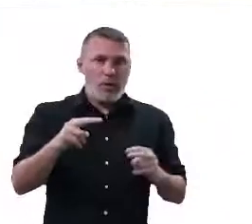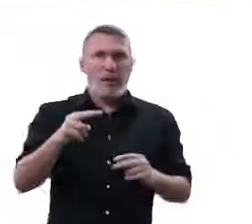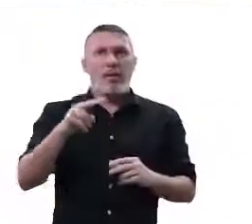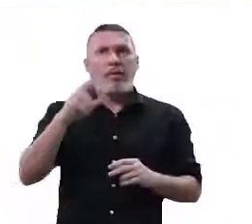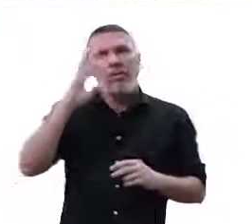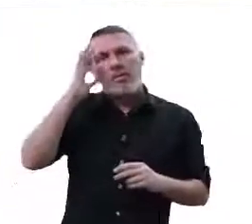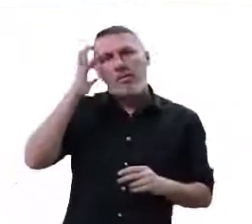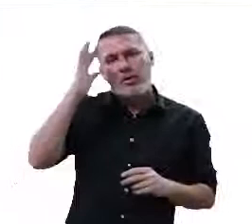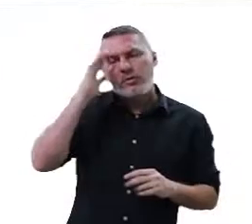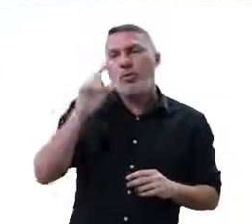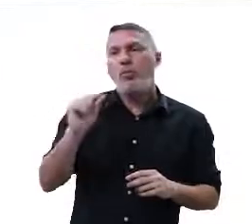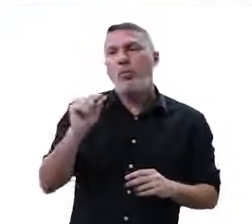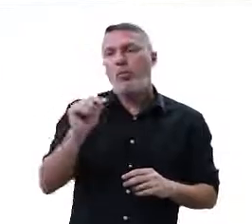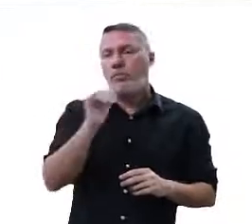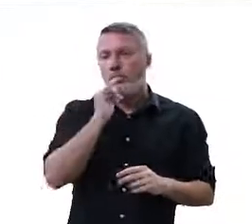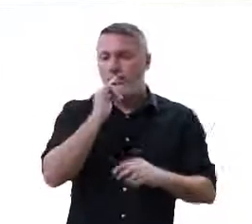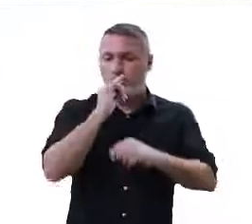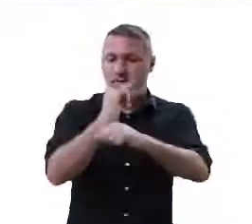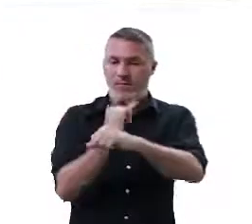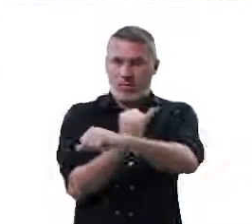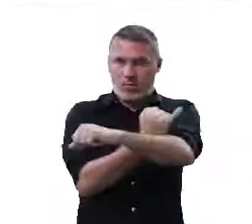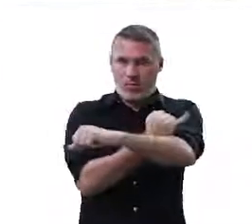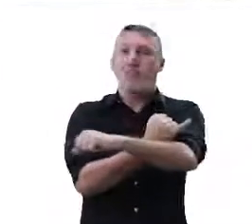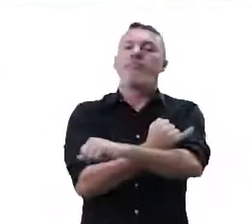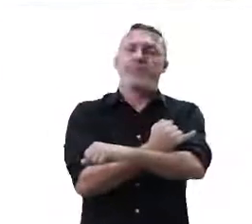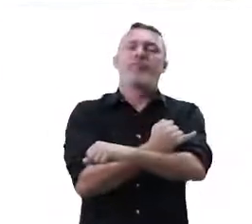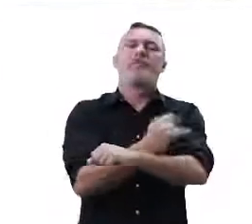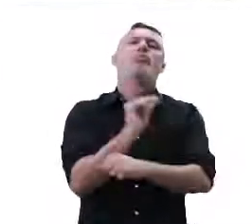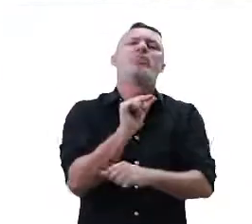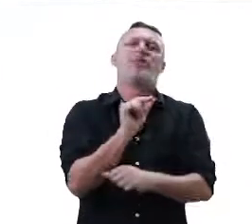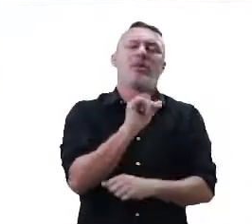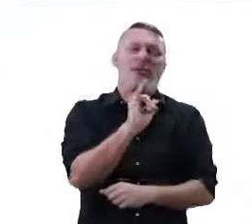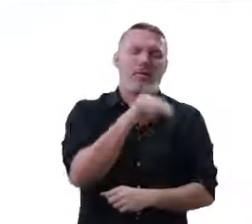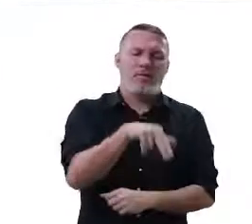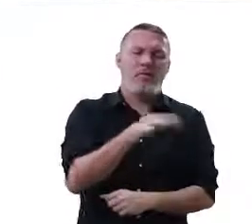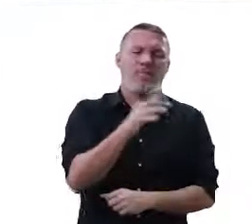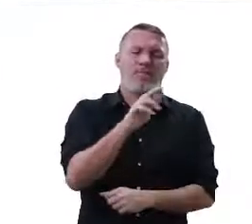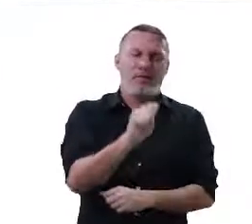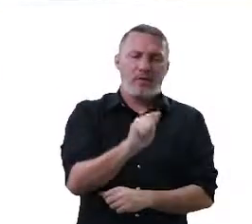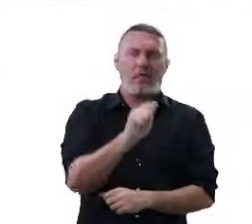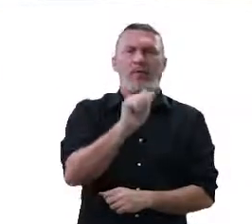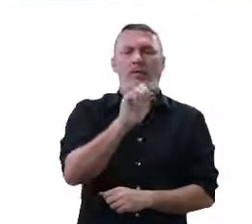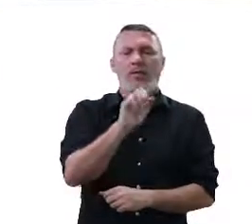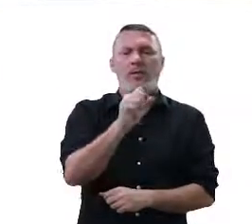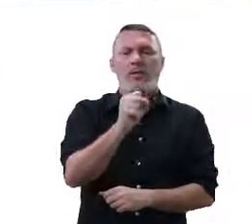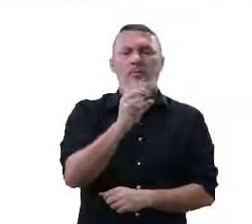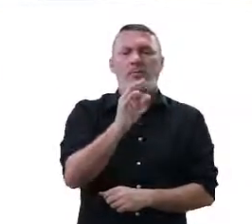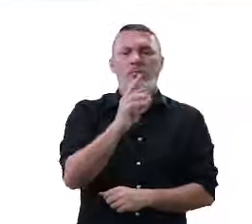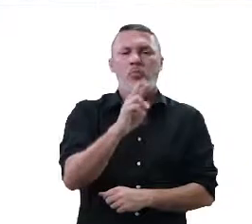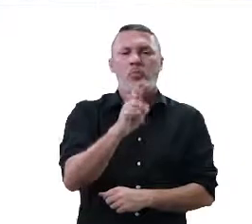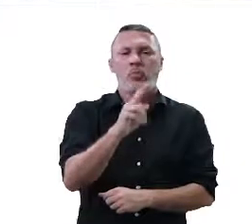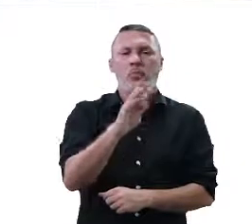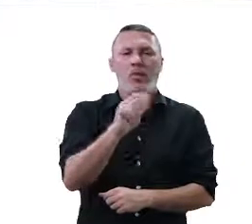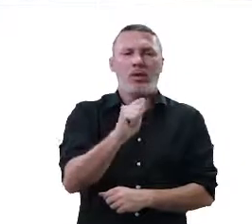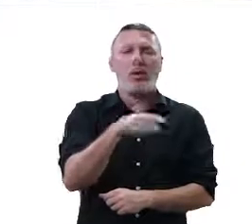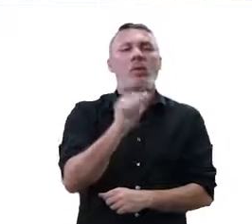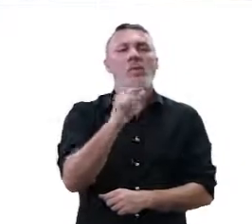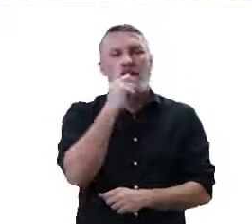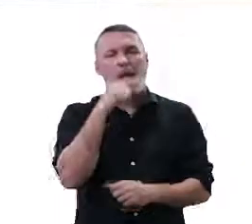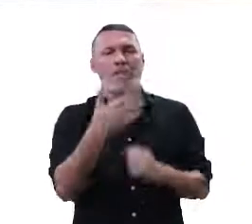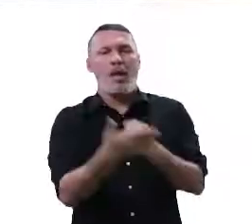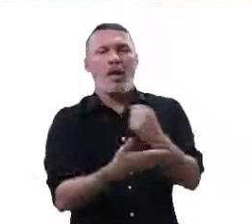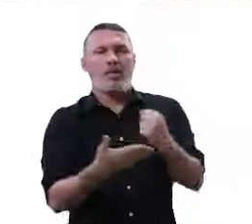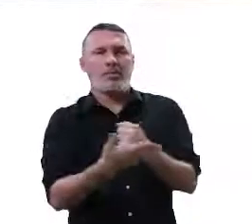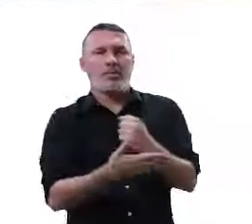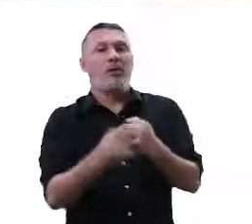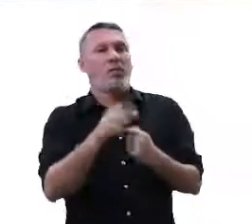como se fosse um edifício, tá? Então, a infraestrutura, como o próprio nome diz, é a base, né, desse modo de produção.